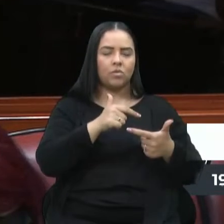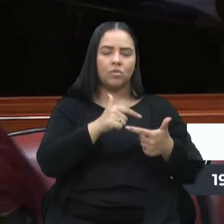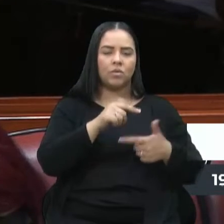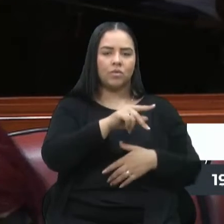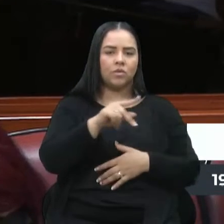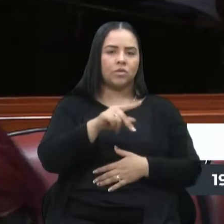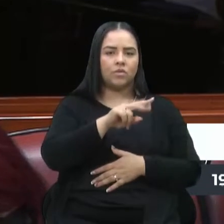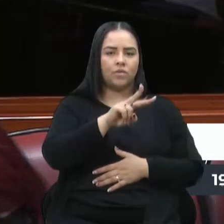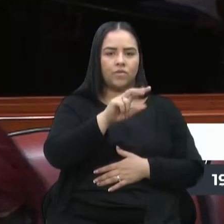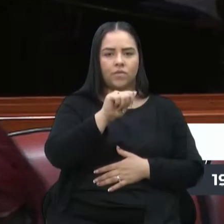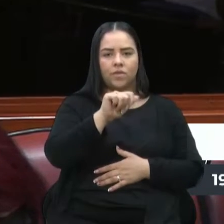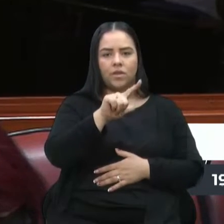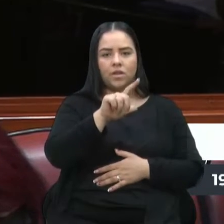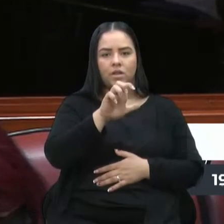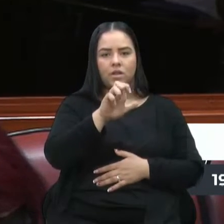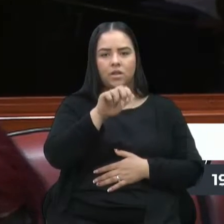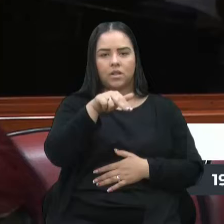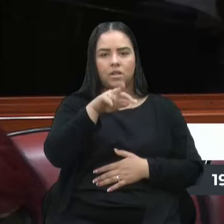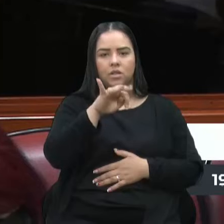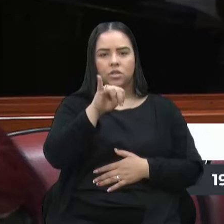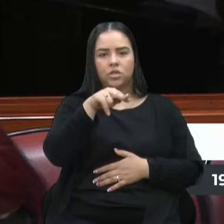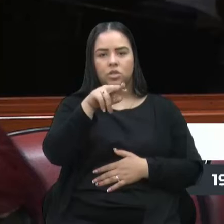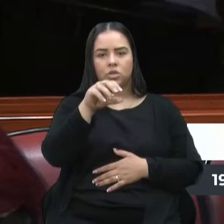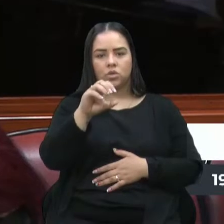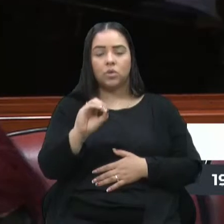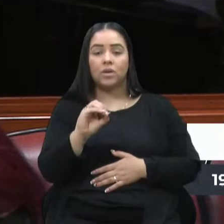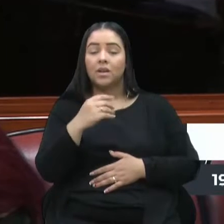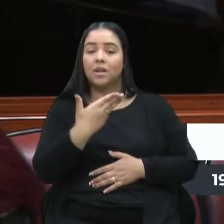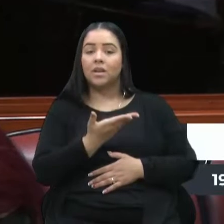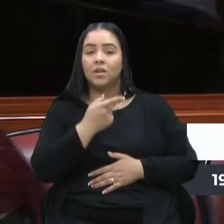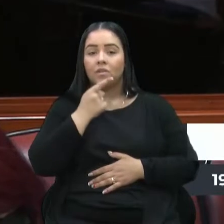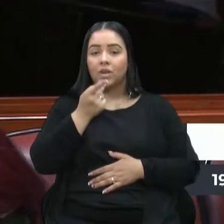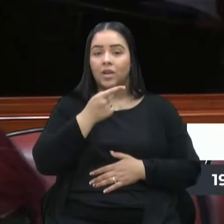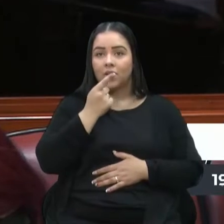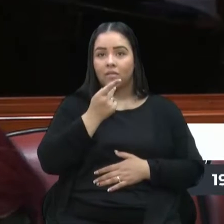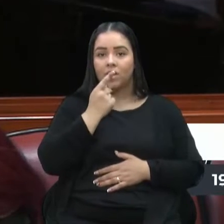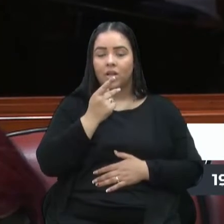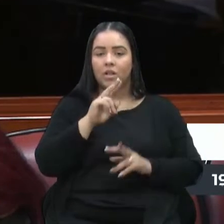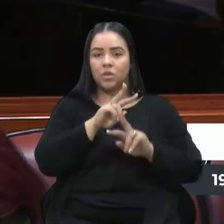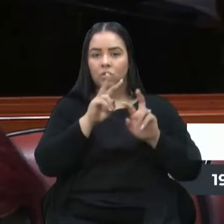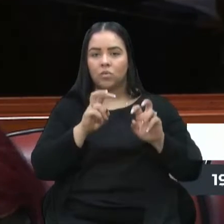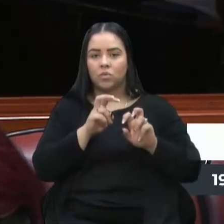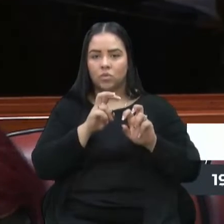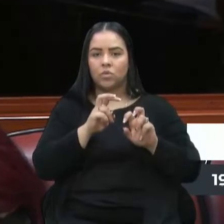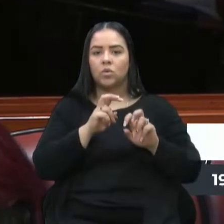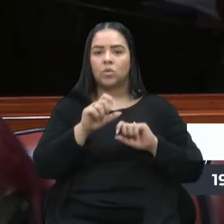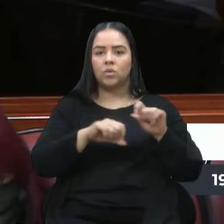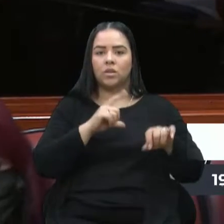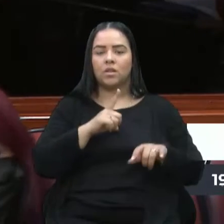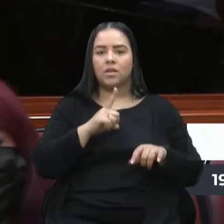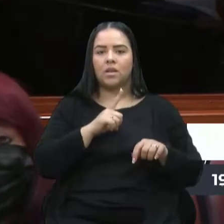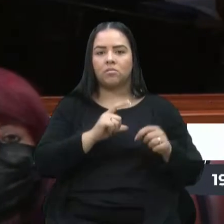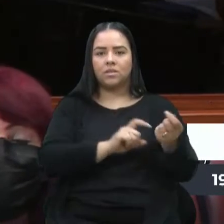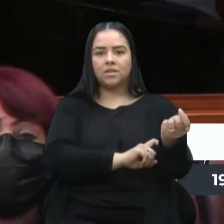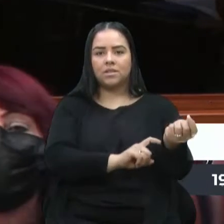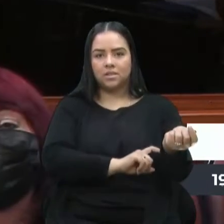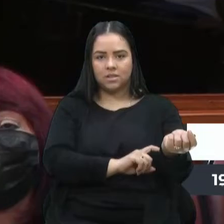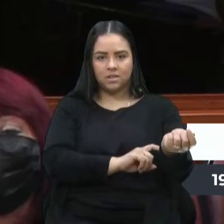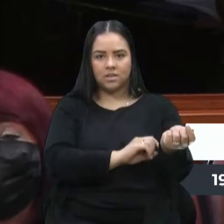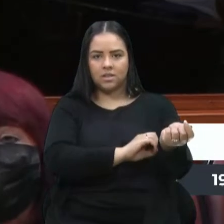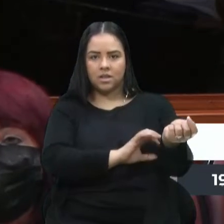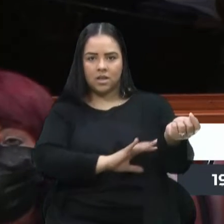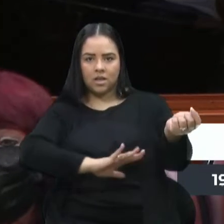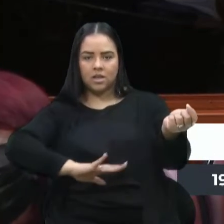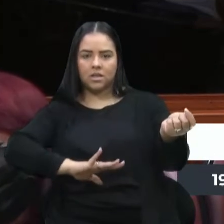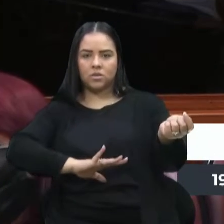saudoso professor da UFS Valentino asaroto que falava do sangue do suor dos trabalhadores que deram a